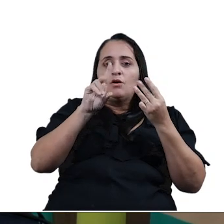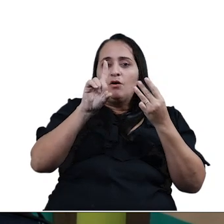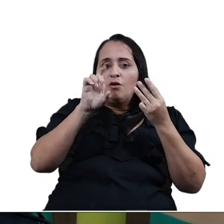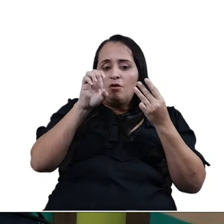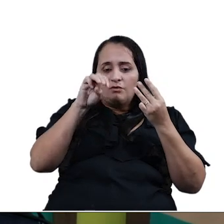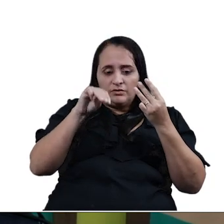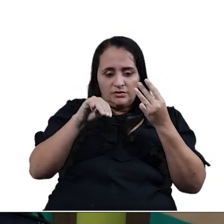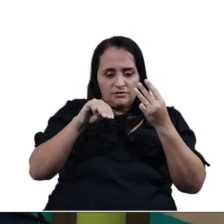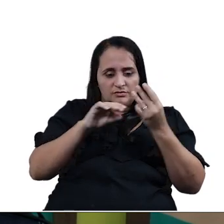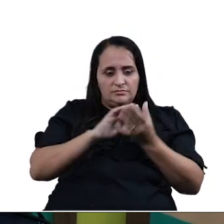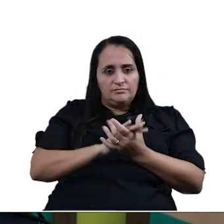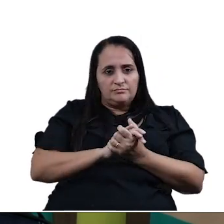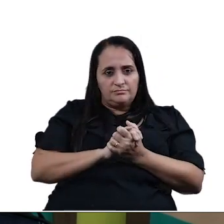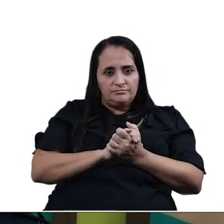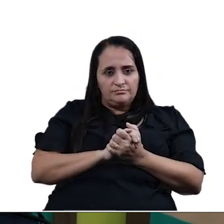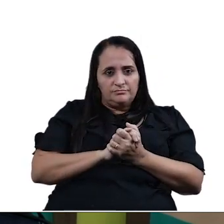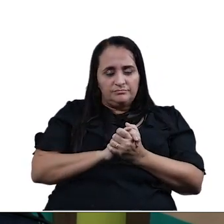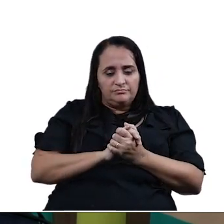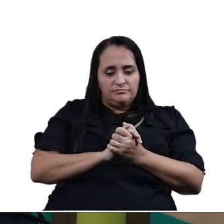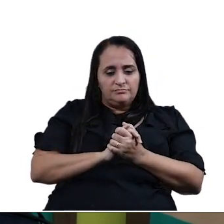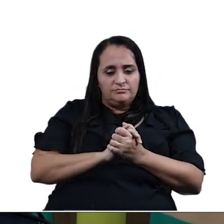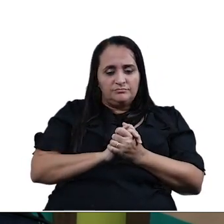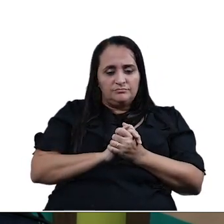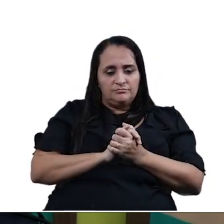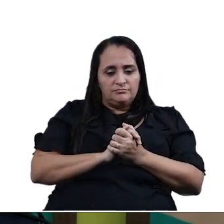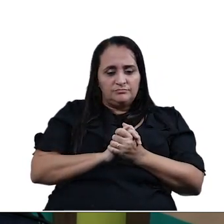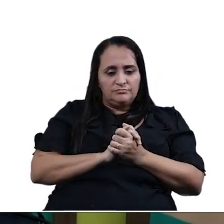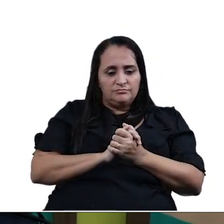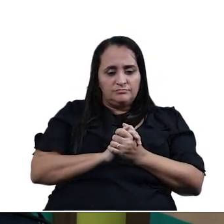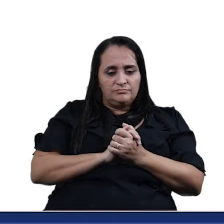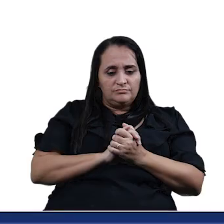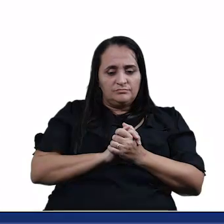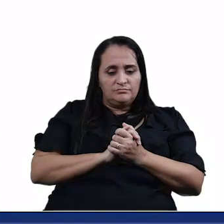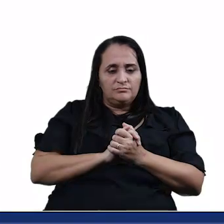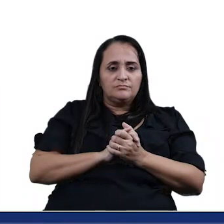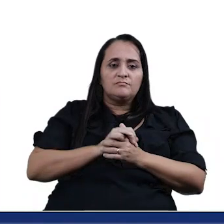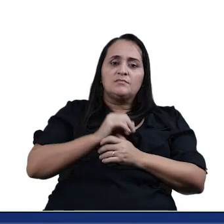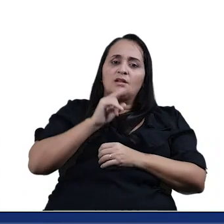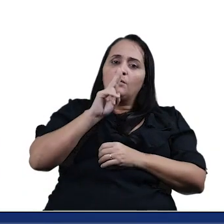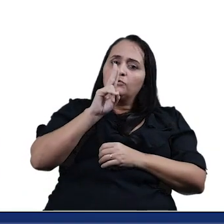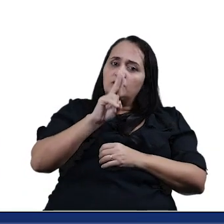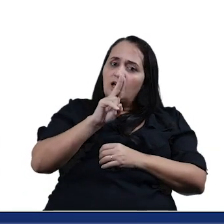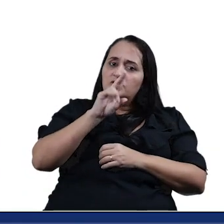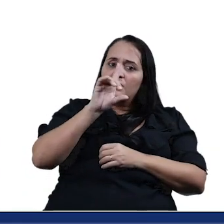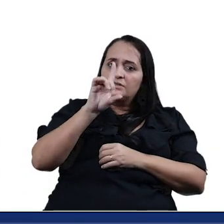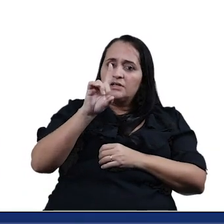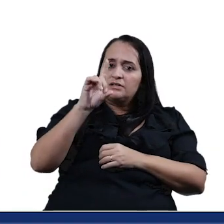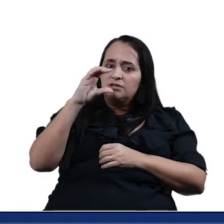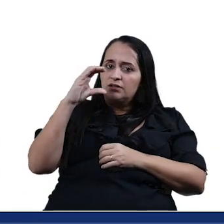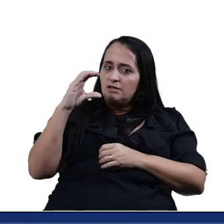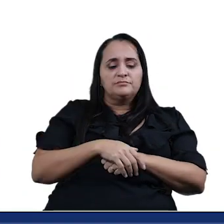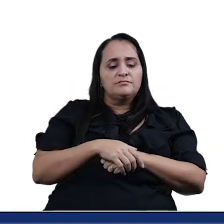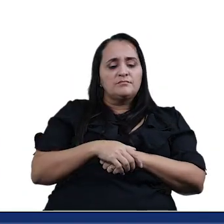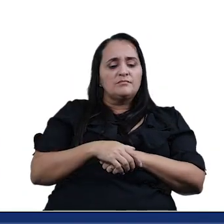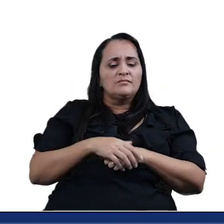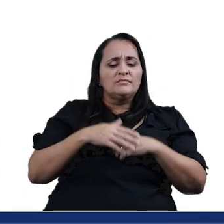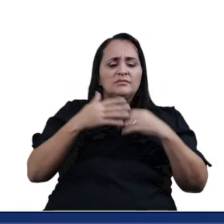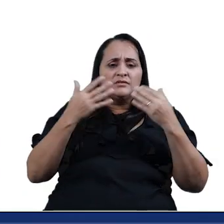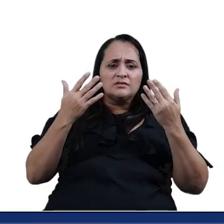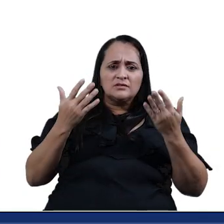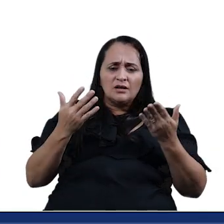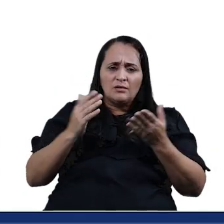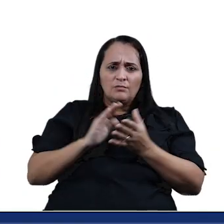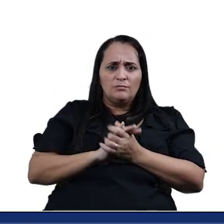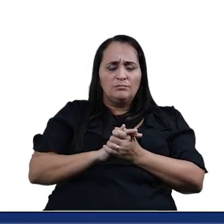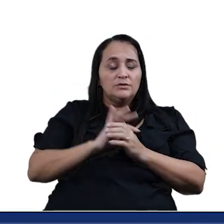das dezenas e das centenas. Como eu já disse, no sistema de numeração, o